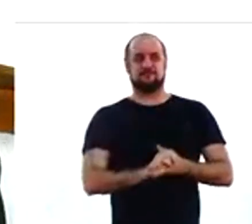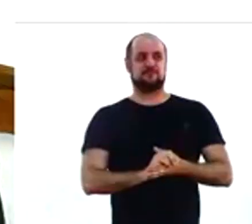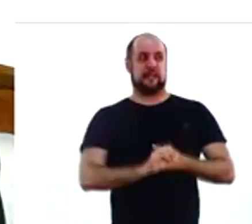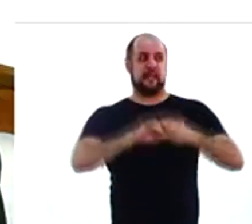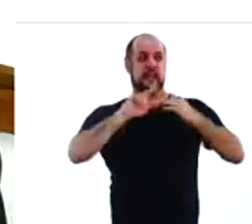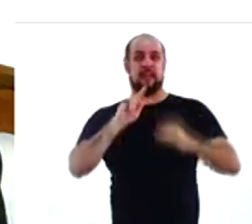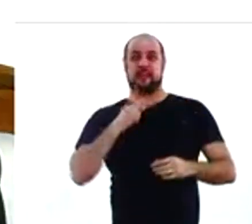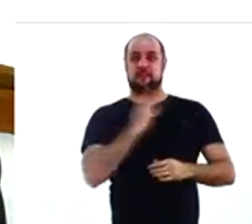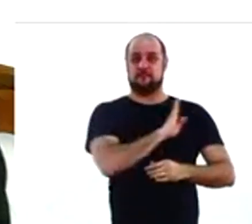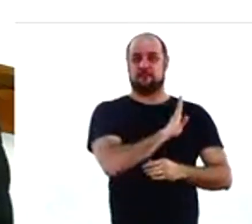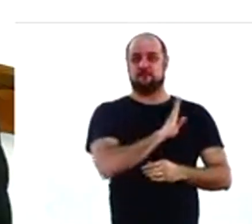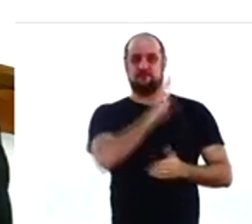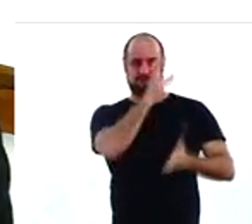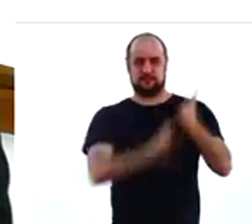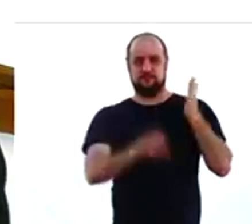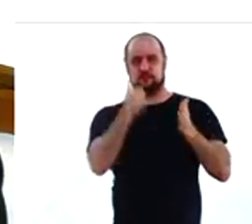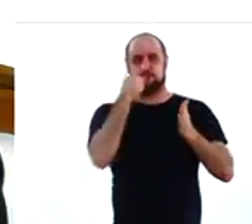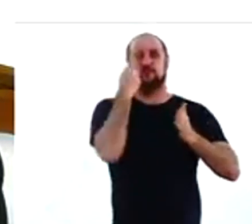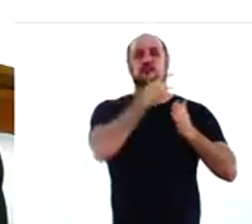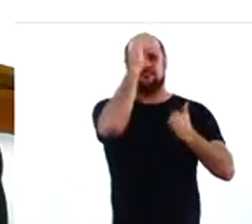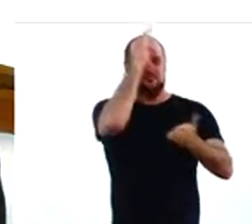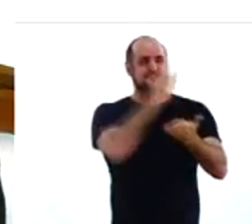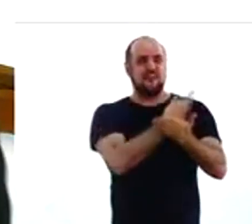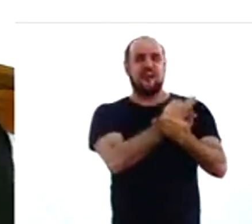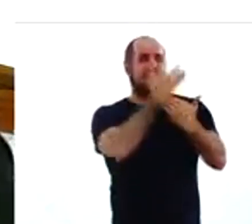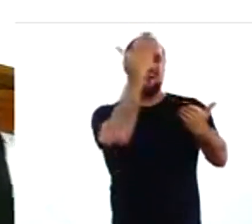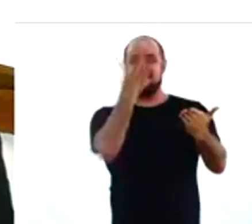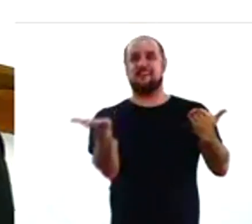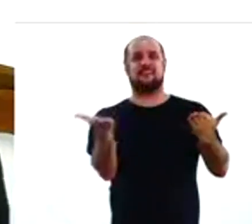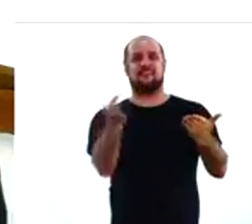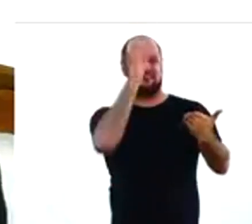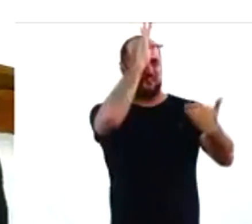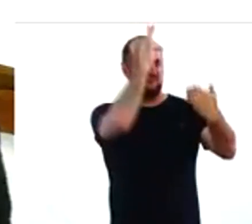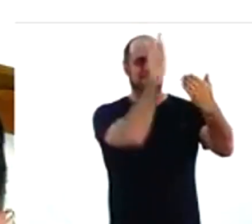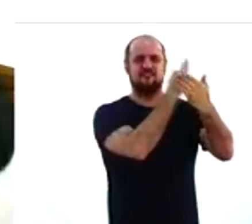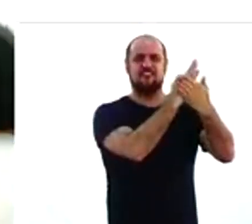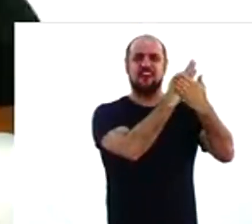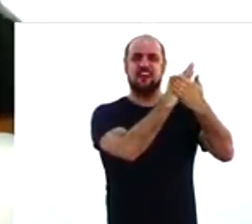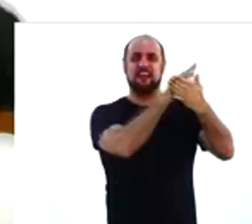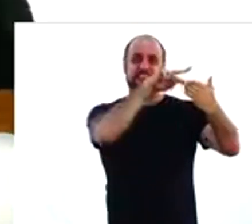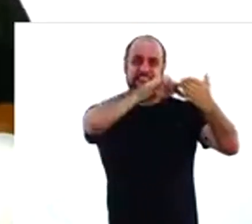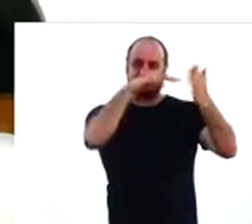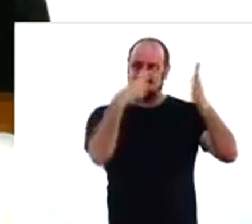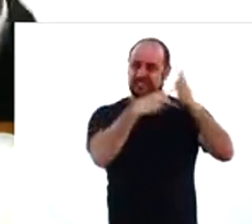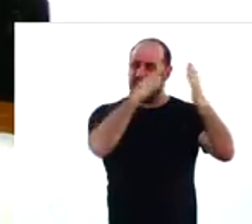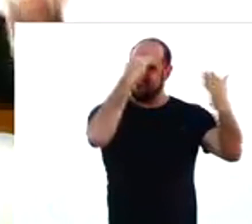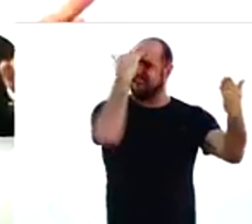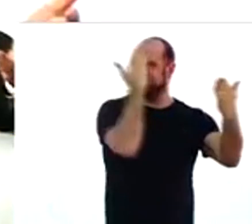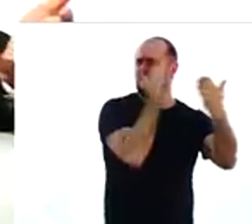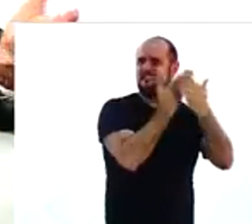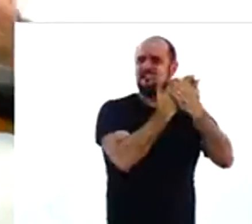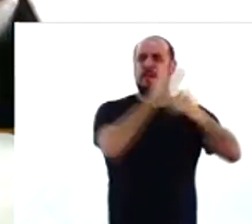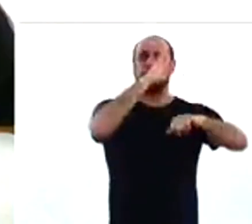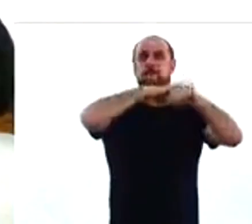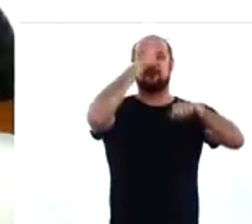capítulo 11, diz que fé é isso, é uma certeza que vai além dos